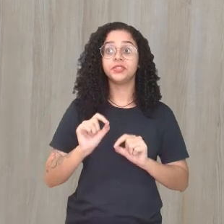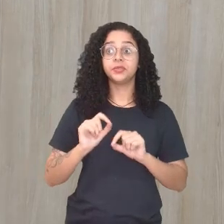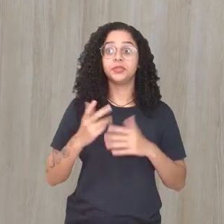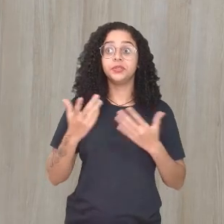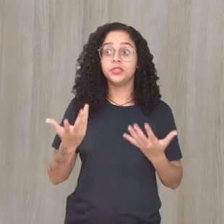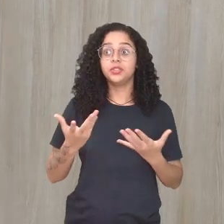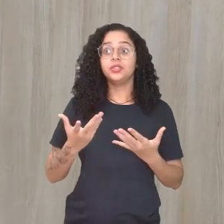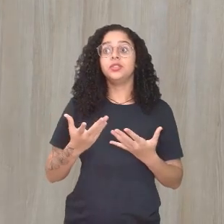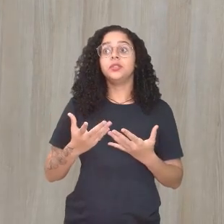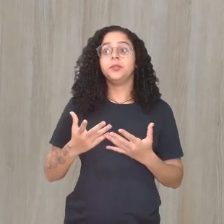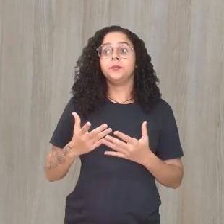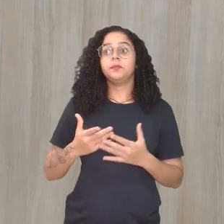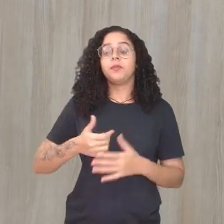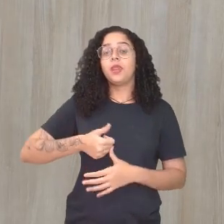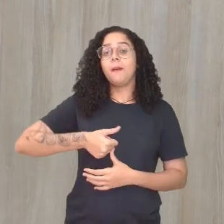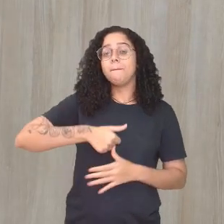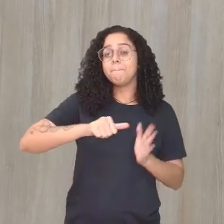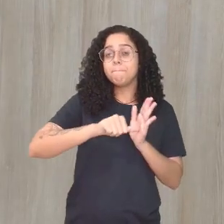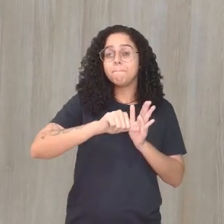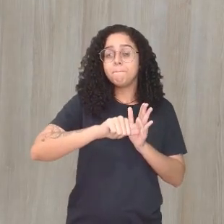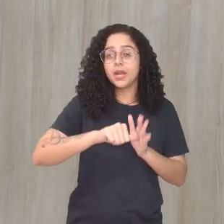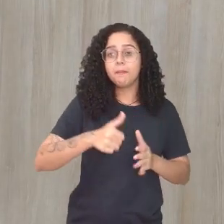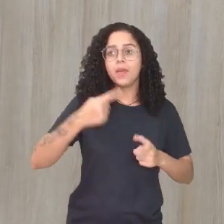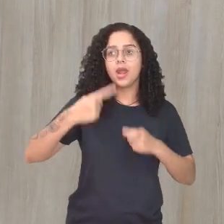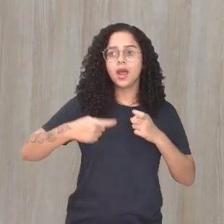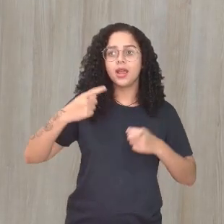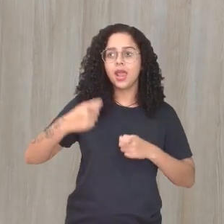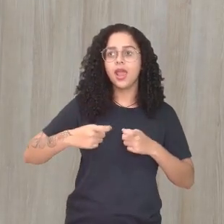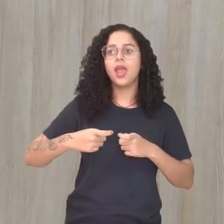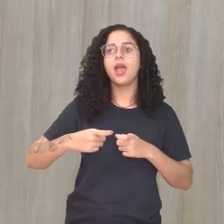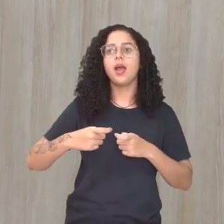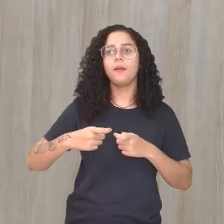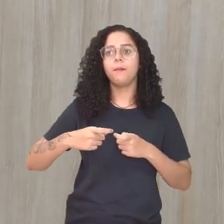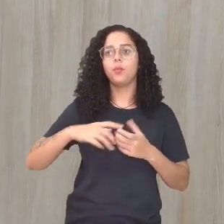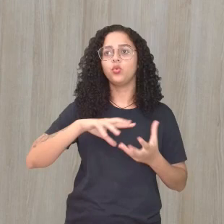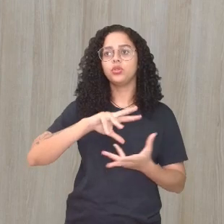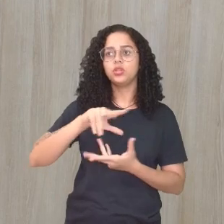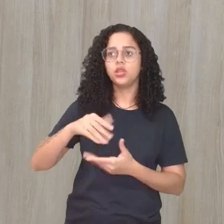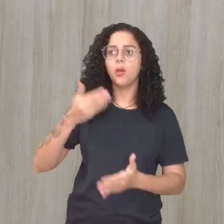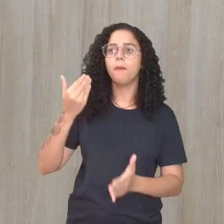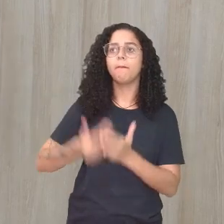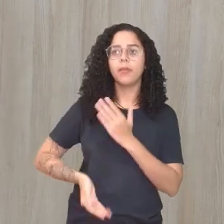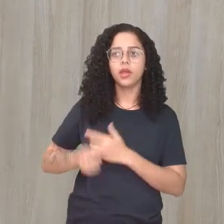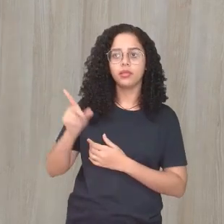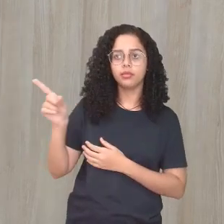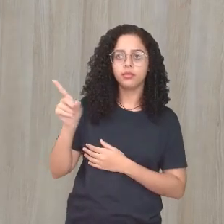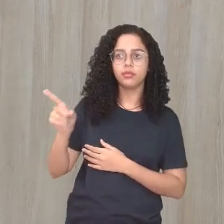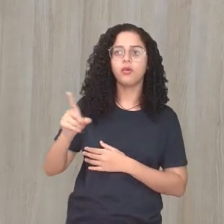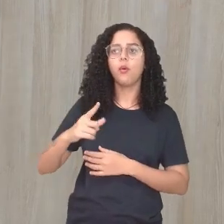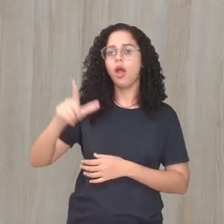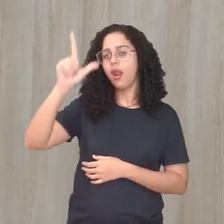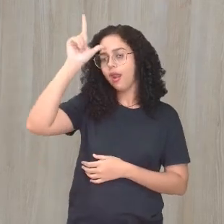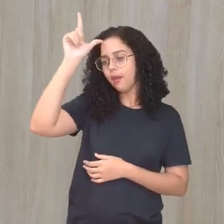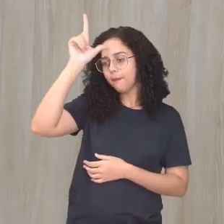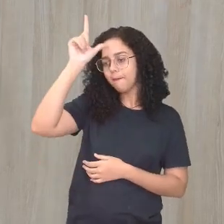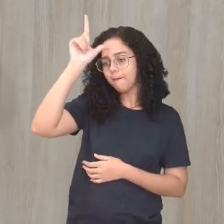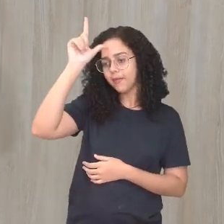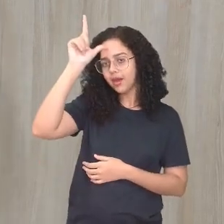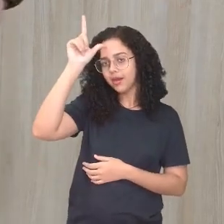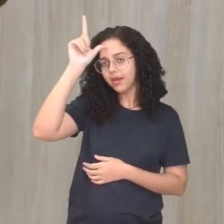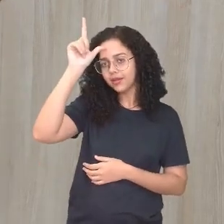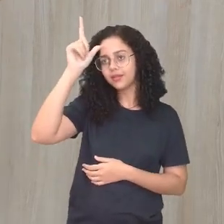A derrota da Primeira Guerra Mundial, né, que aumentou ainda mais o revanchismo, né, europeu. A Alemanha, vamos lembrar,